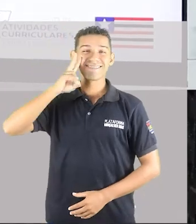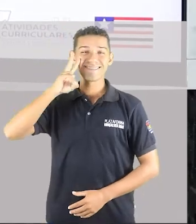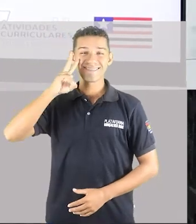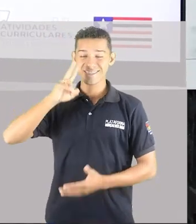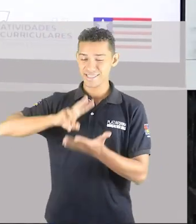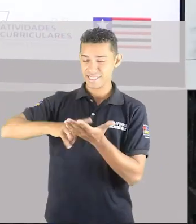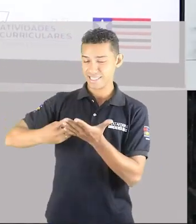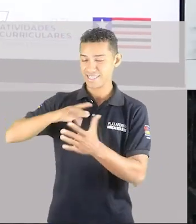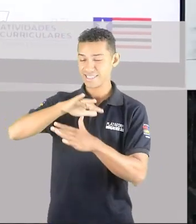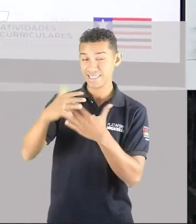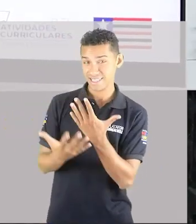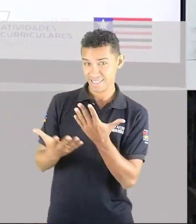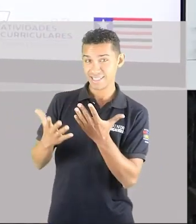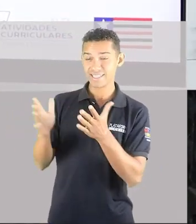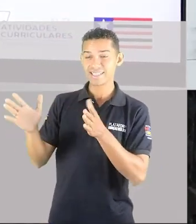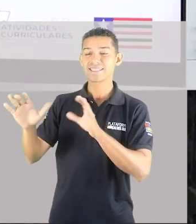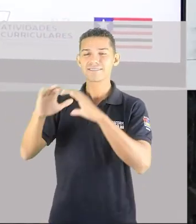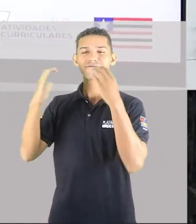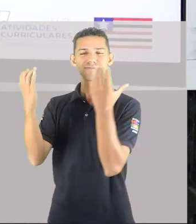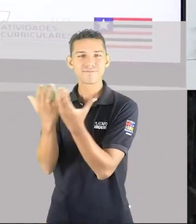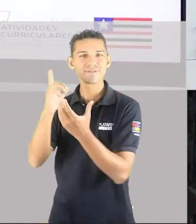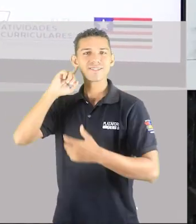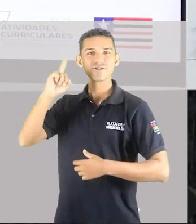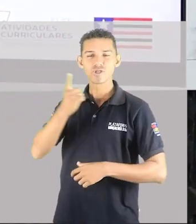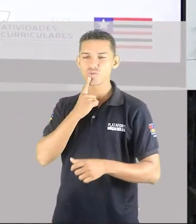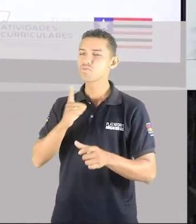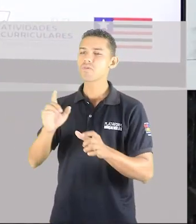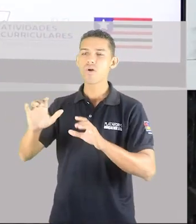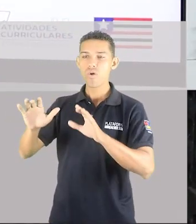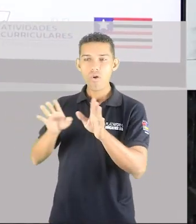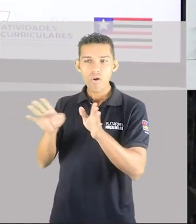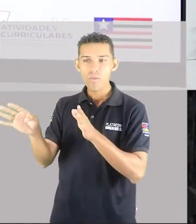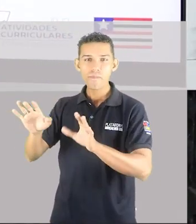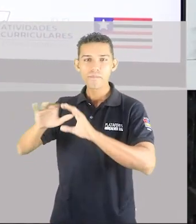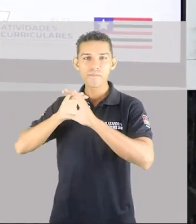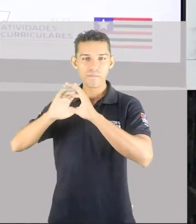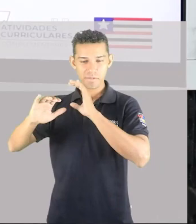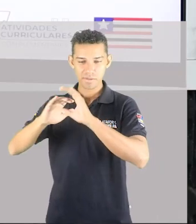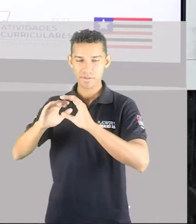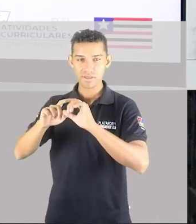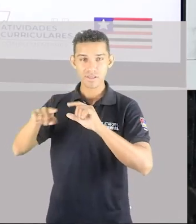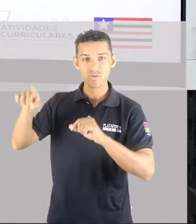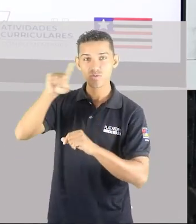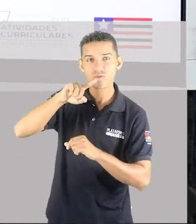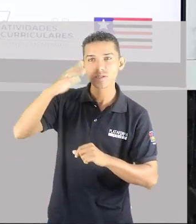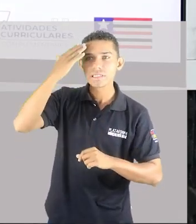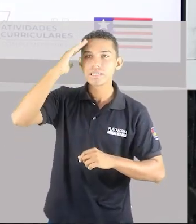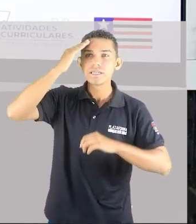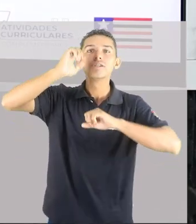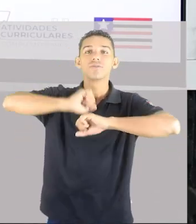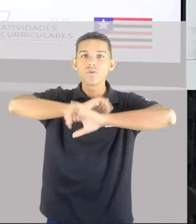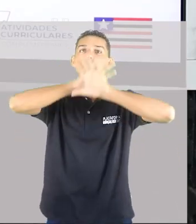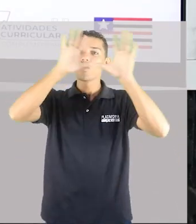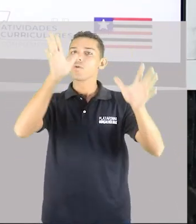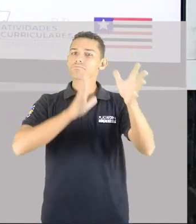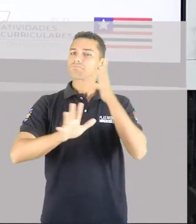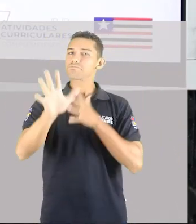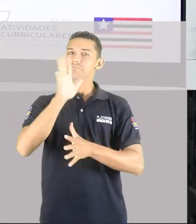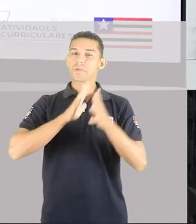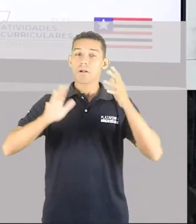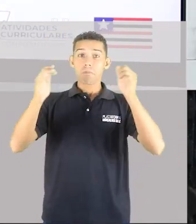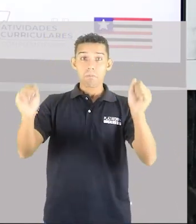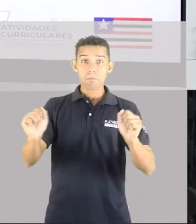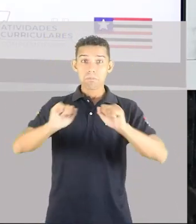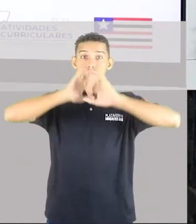marcando presença nesse vídeo, trazendo todas as informações para a comunidade surda poder entender tudo que for mostrado aqui.